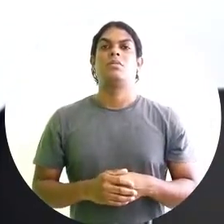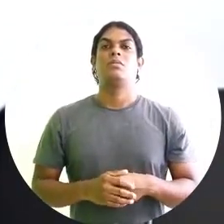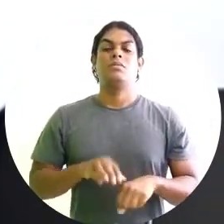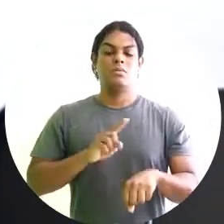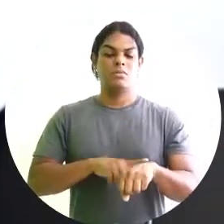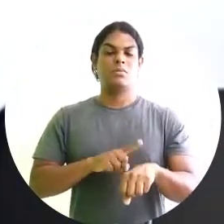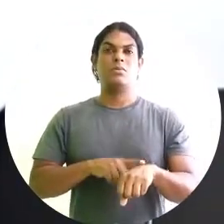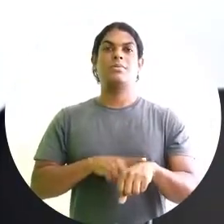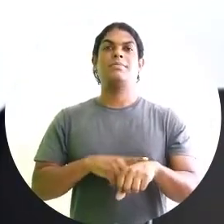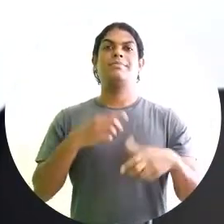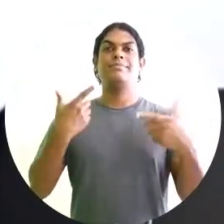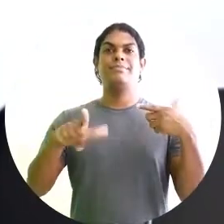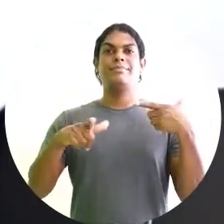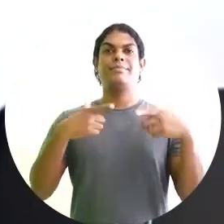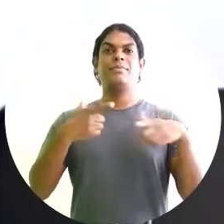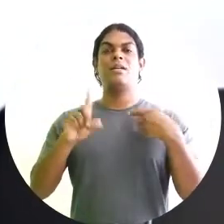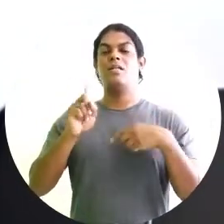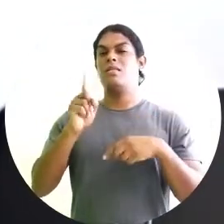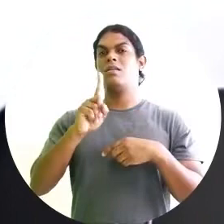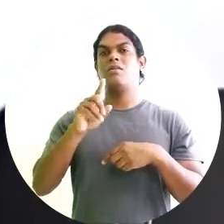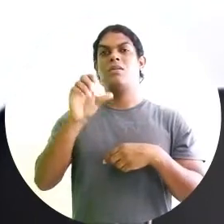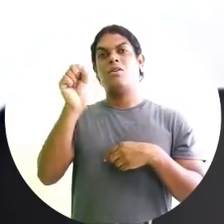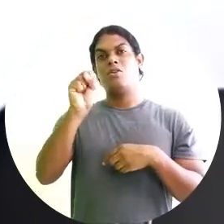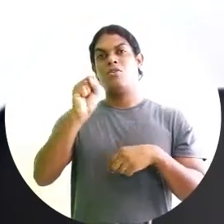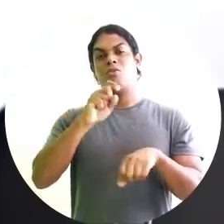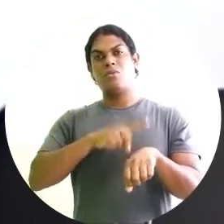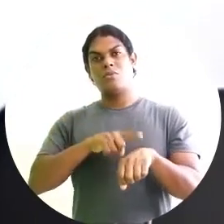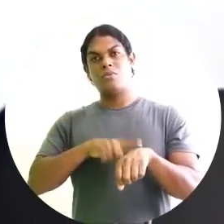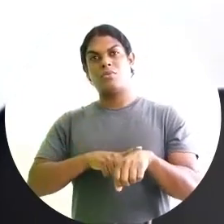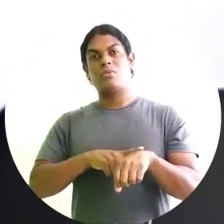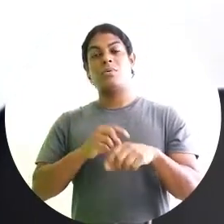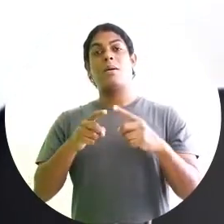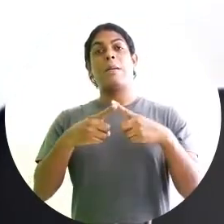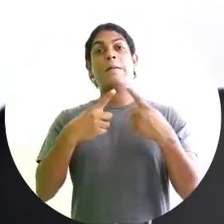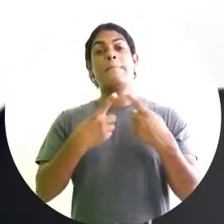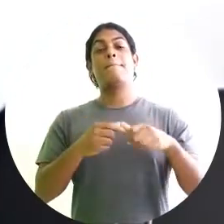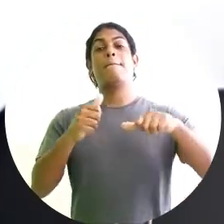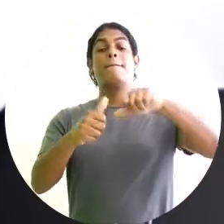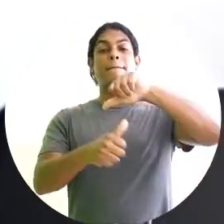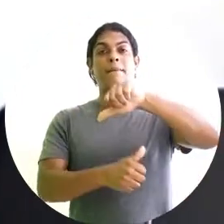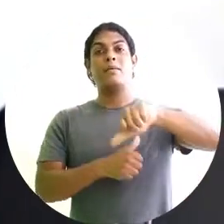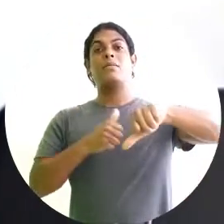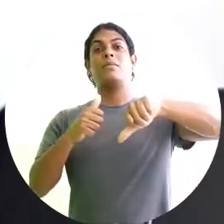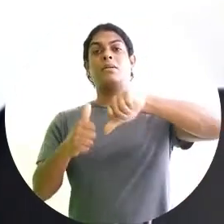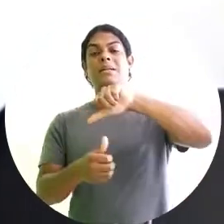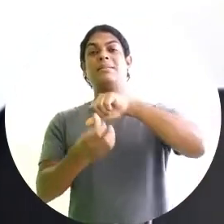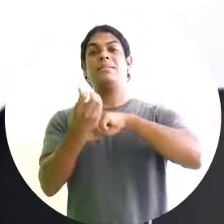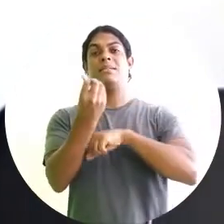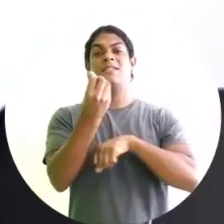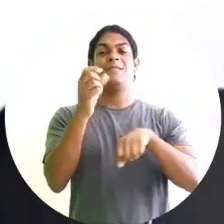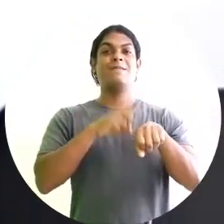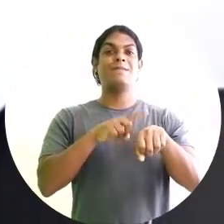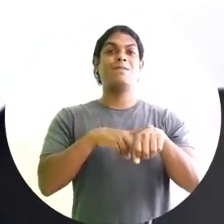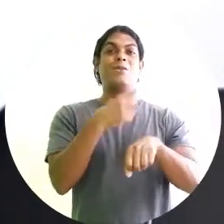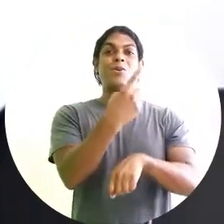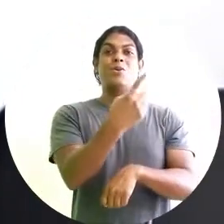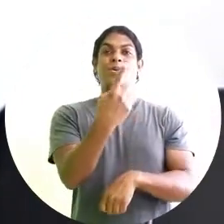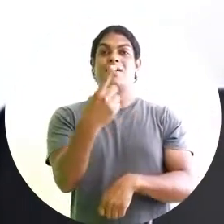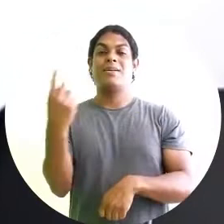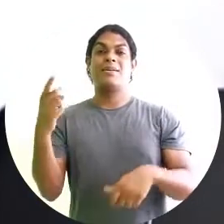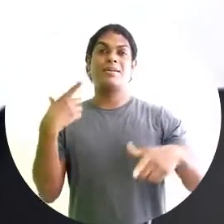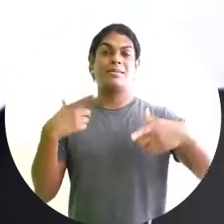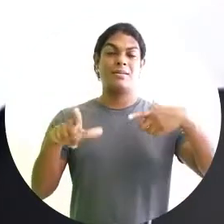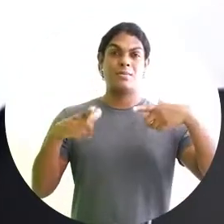jornadas de trabalho não serão mais de 8 horas. São jornadas de revezamento de 6 horas diárias para cada trabalhador.